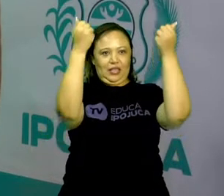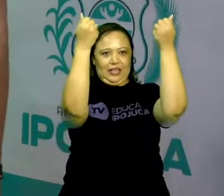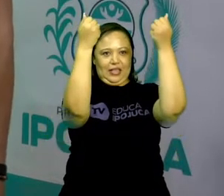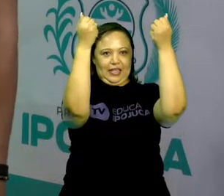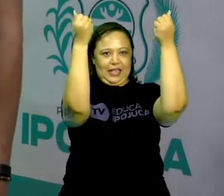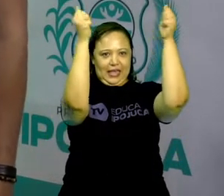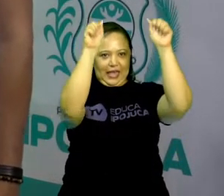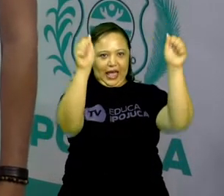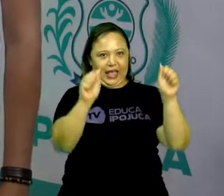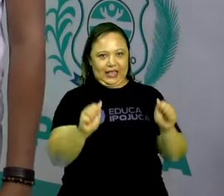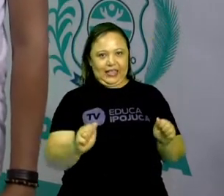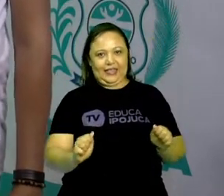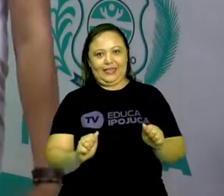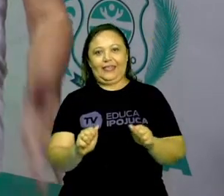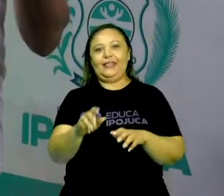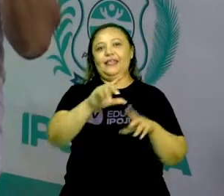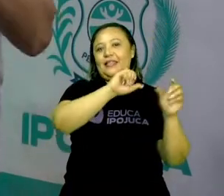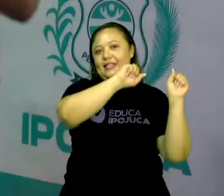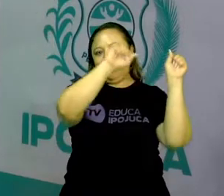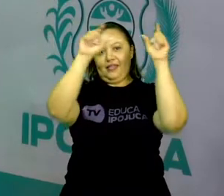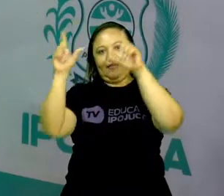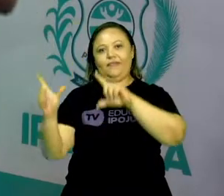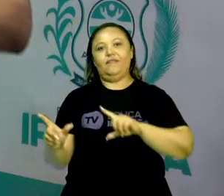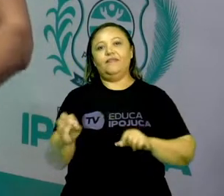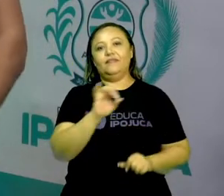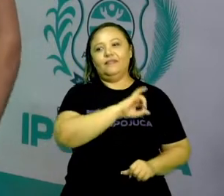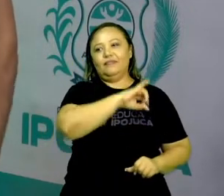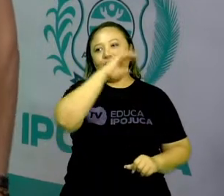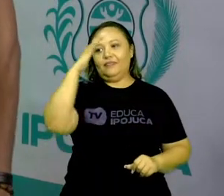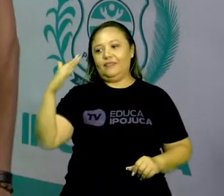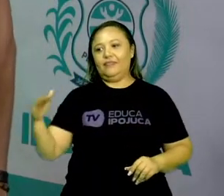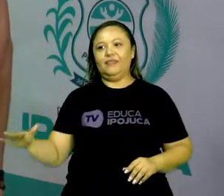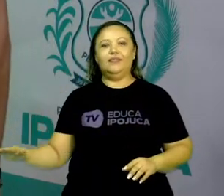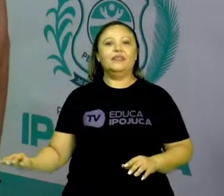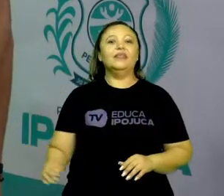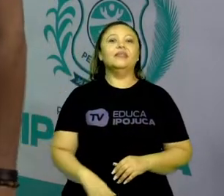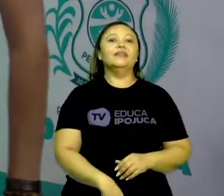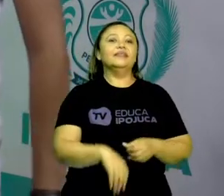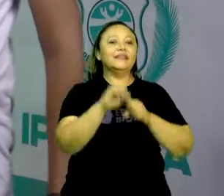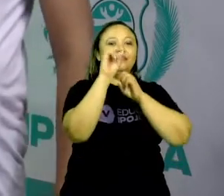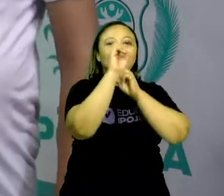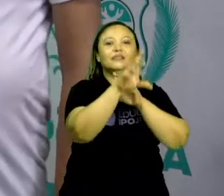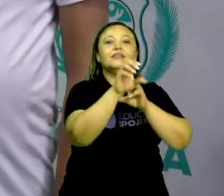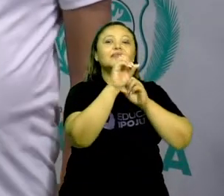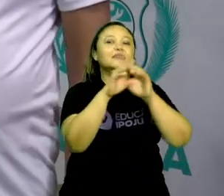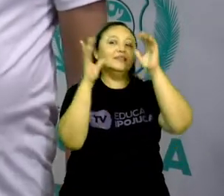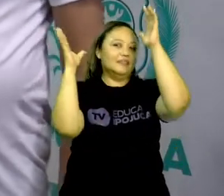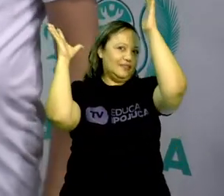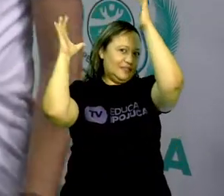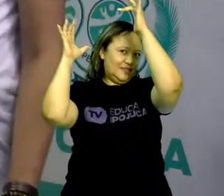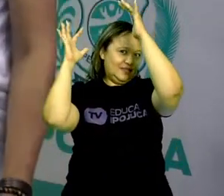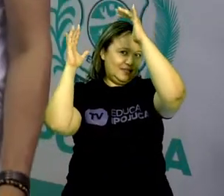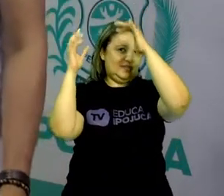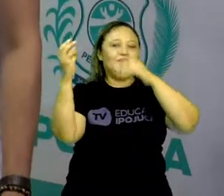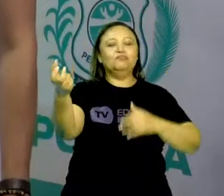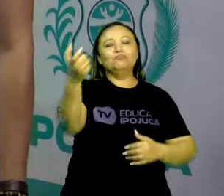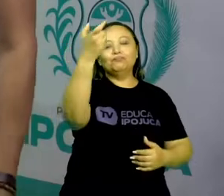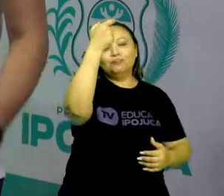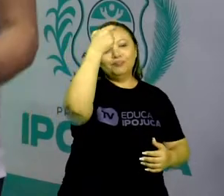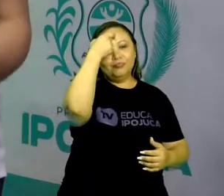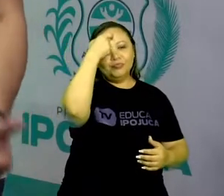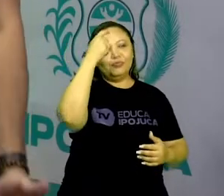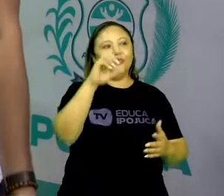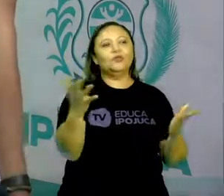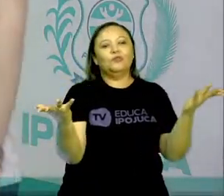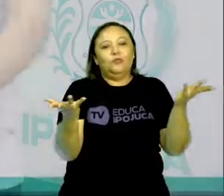Ipojuca, trazendo conhecimentos para esse seu cérebro maravilhoso. E hoje, nessa aula